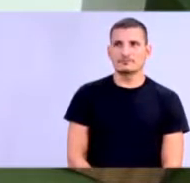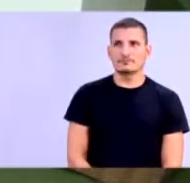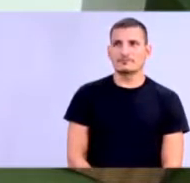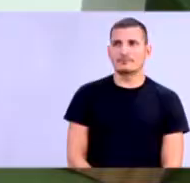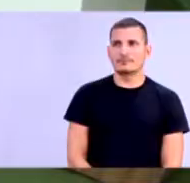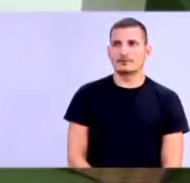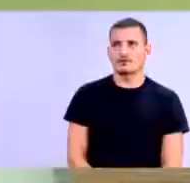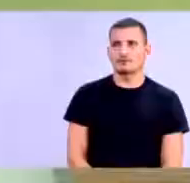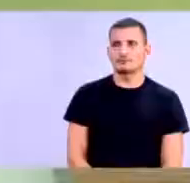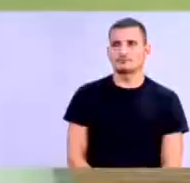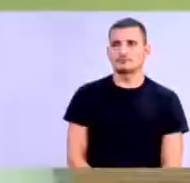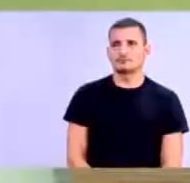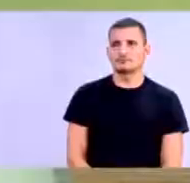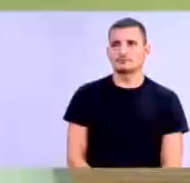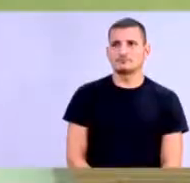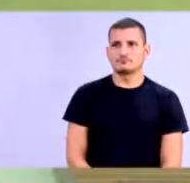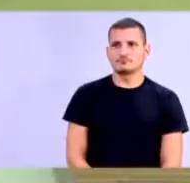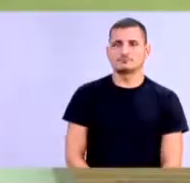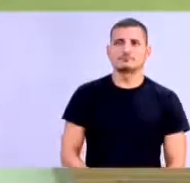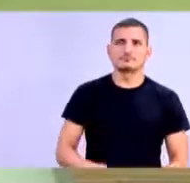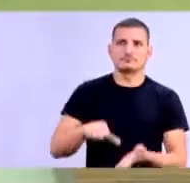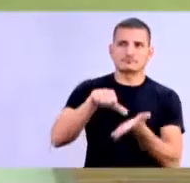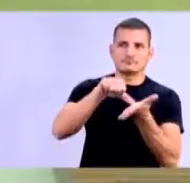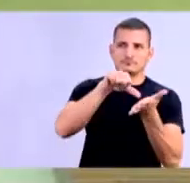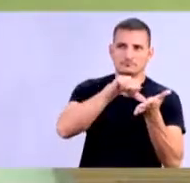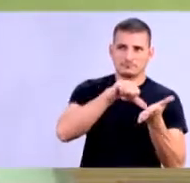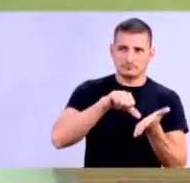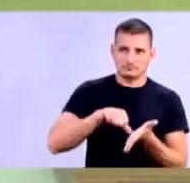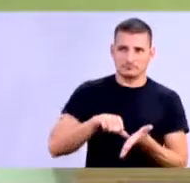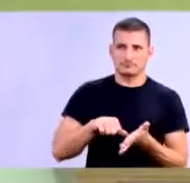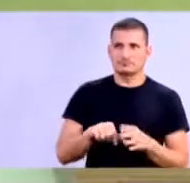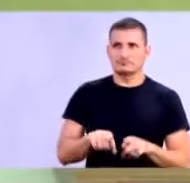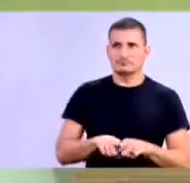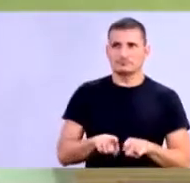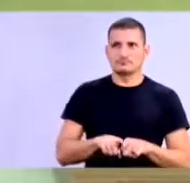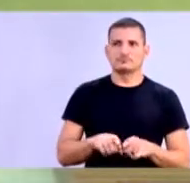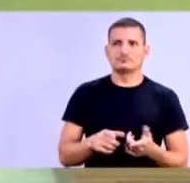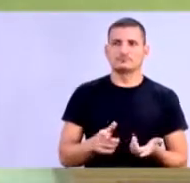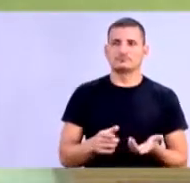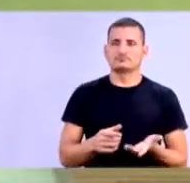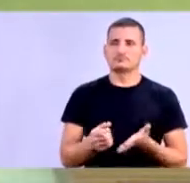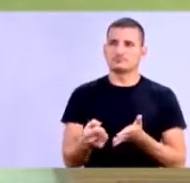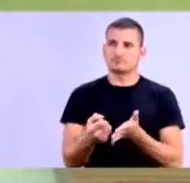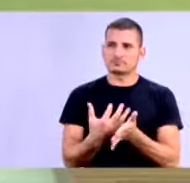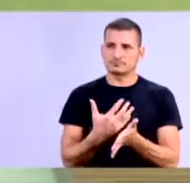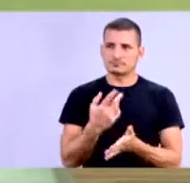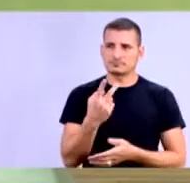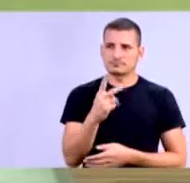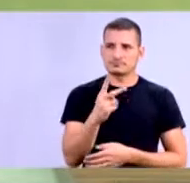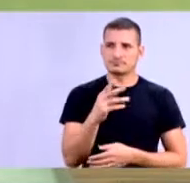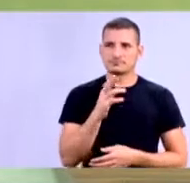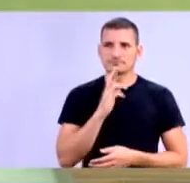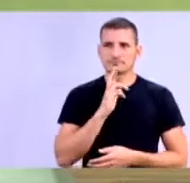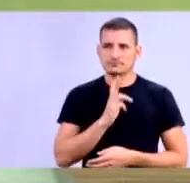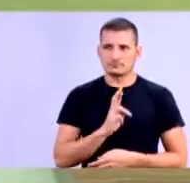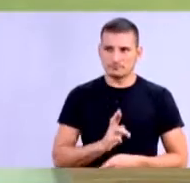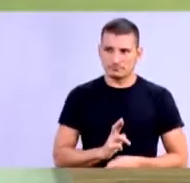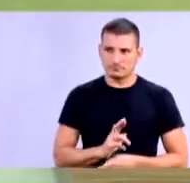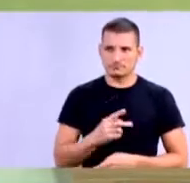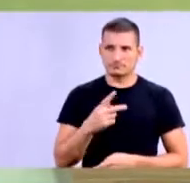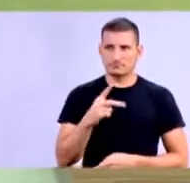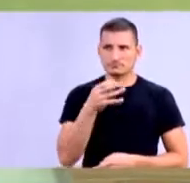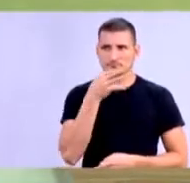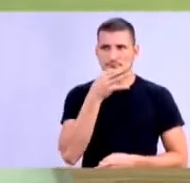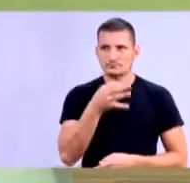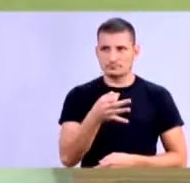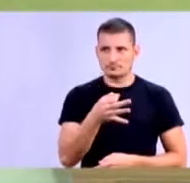Mamoré, Extrema. E aos polos que nos acompanham aqui, que enviaram, né, suas respostas, as suas